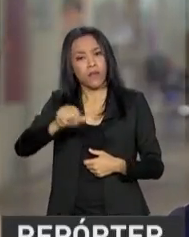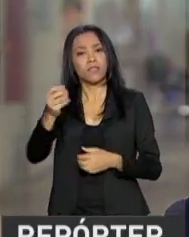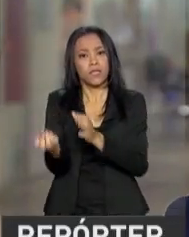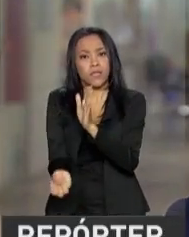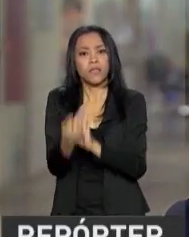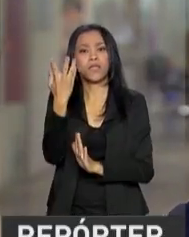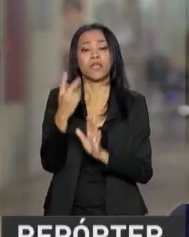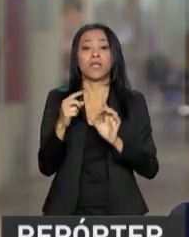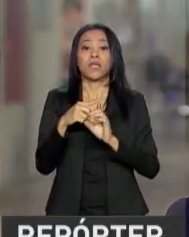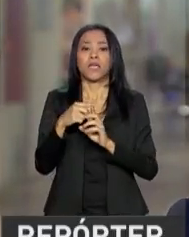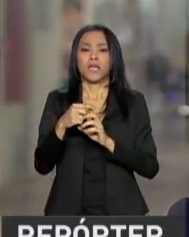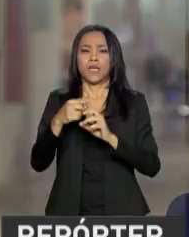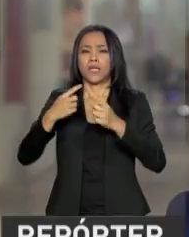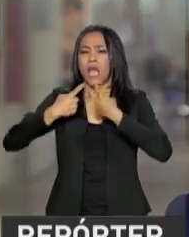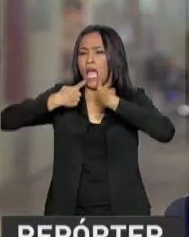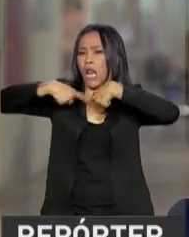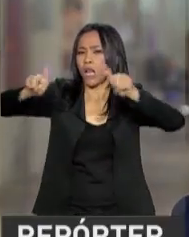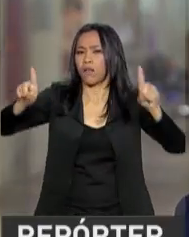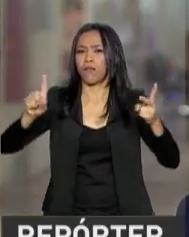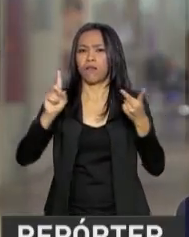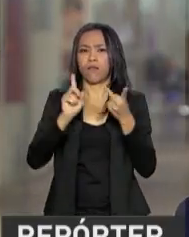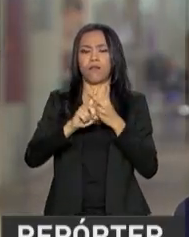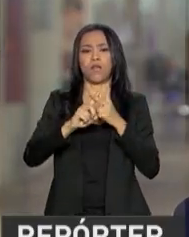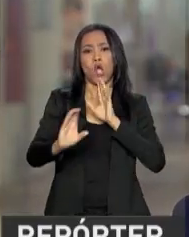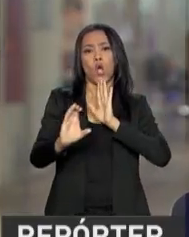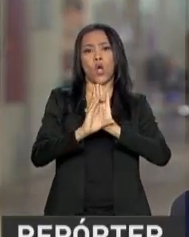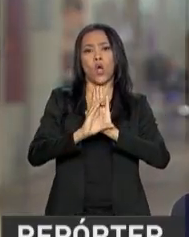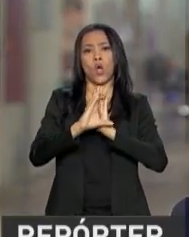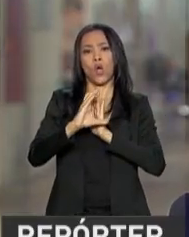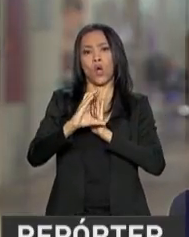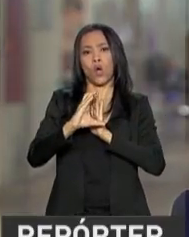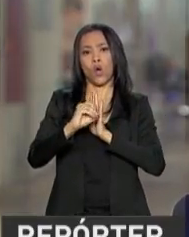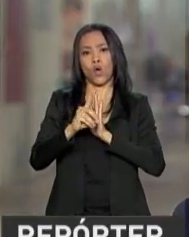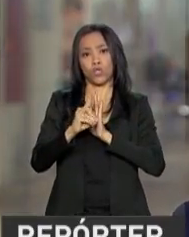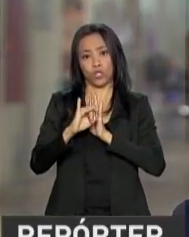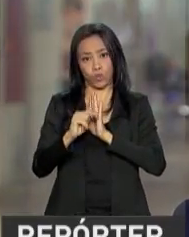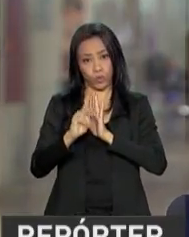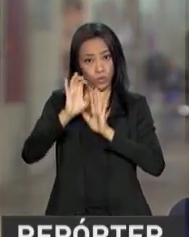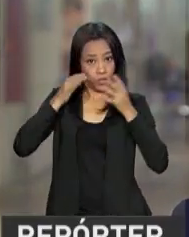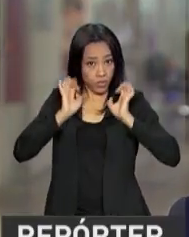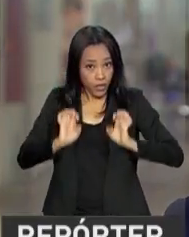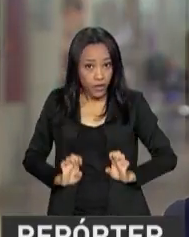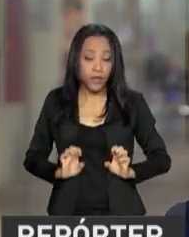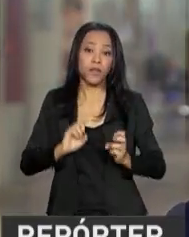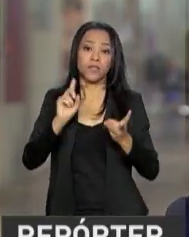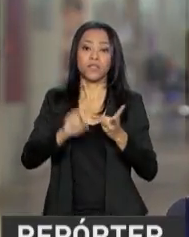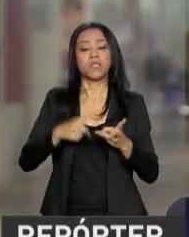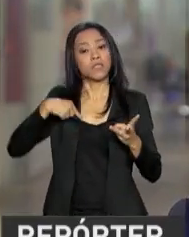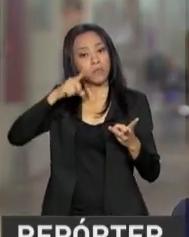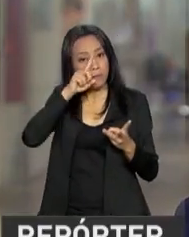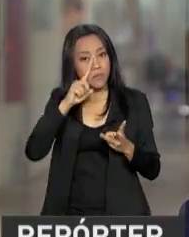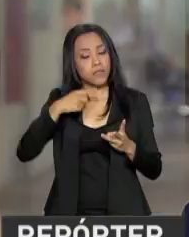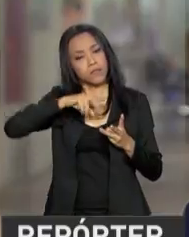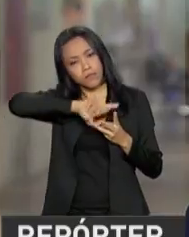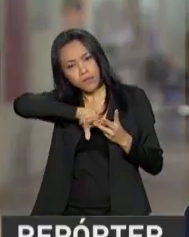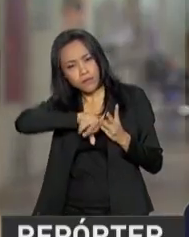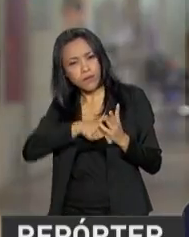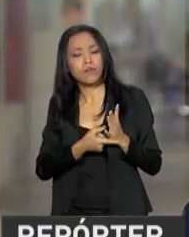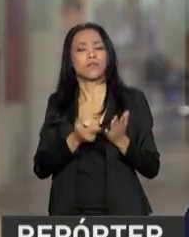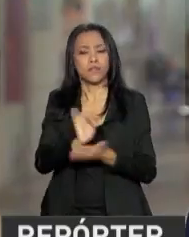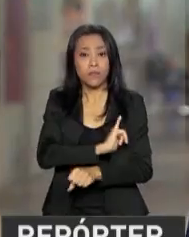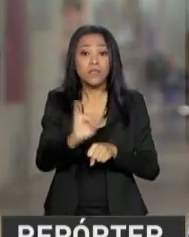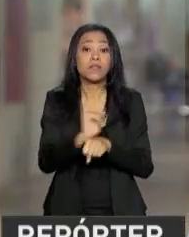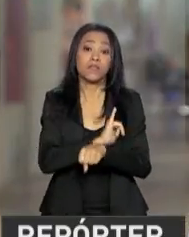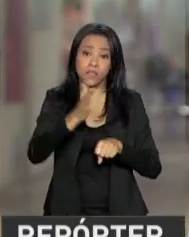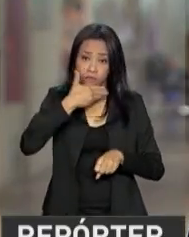é canais de denúncia códigos de ética e uma série de de outras ferramentas além de análise de risco e tratamento de serviço que vão